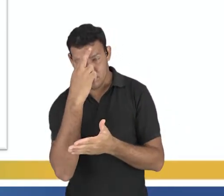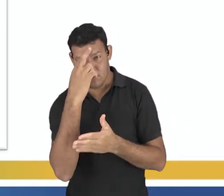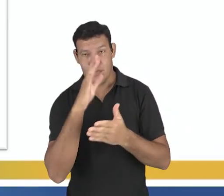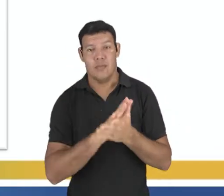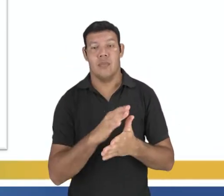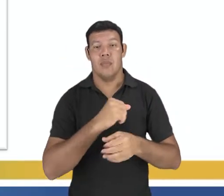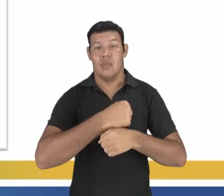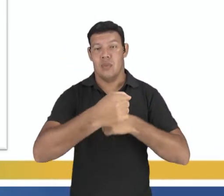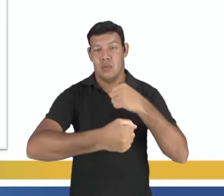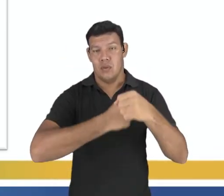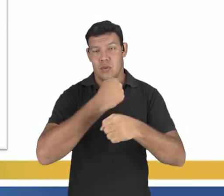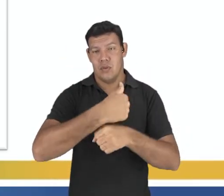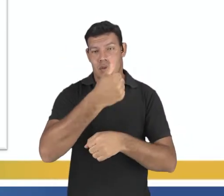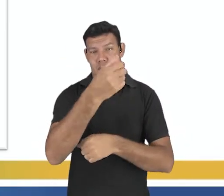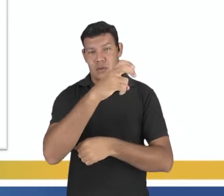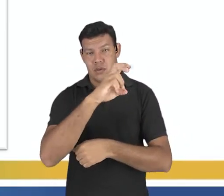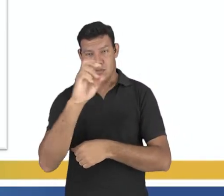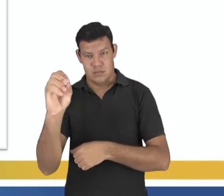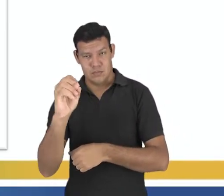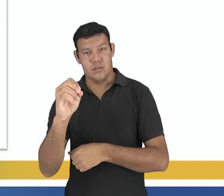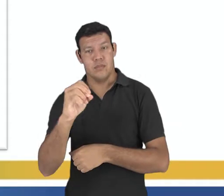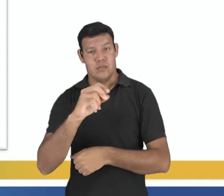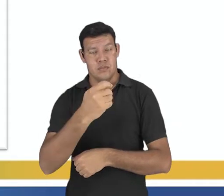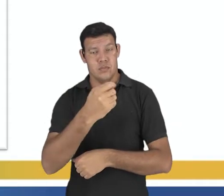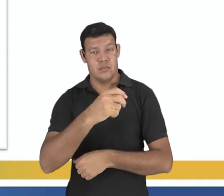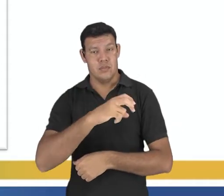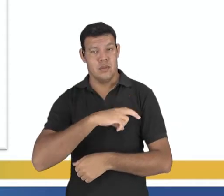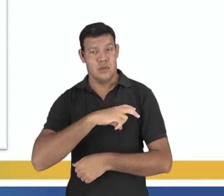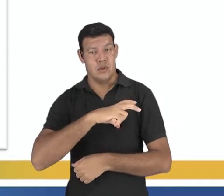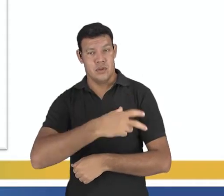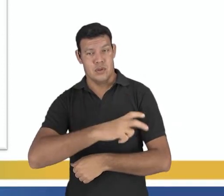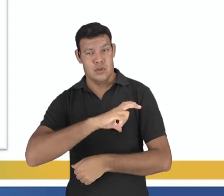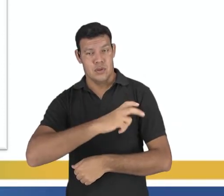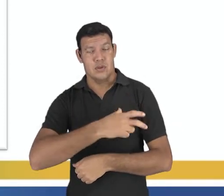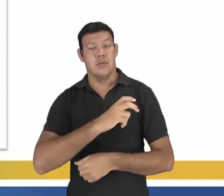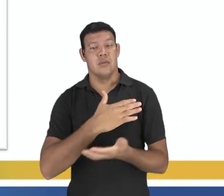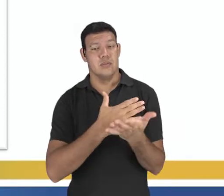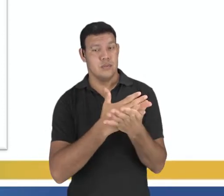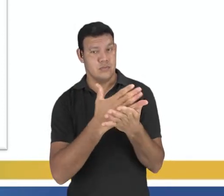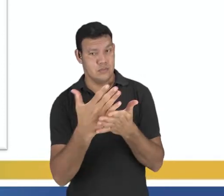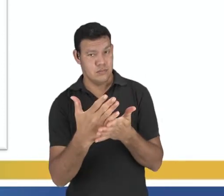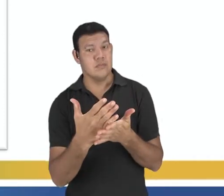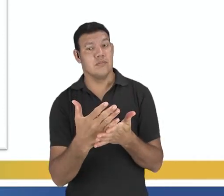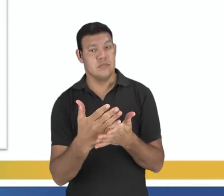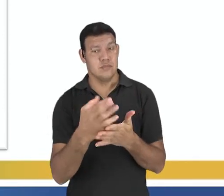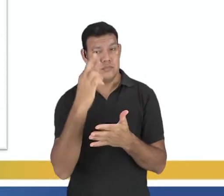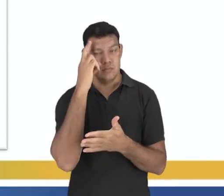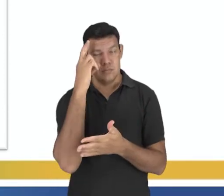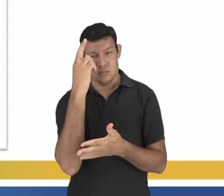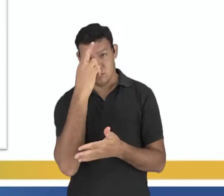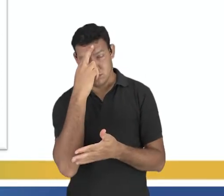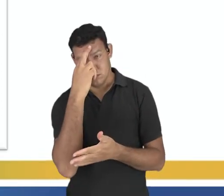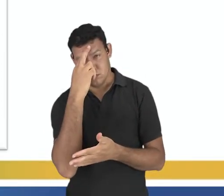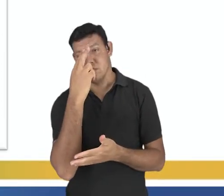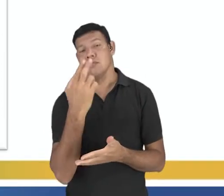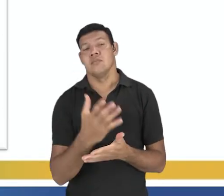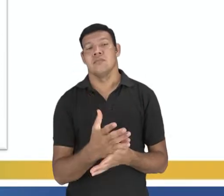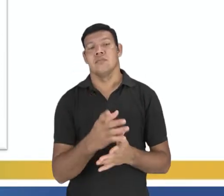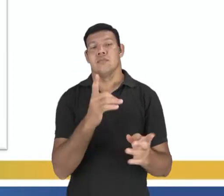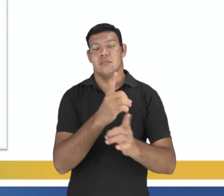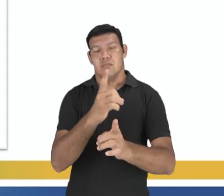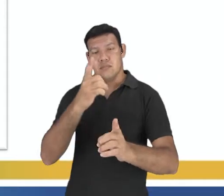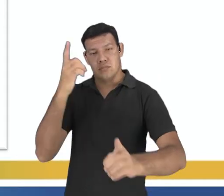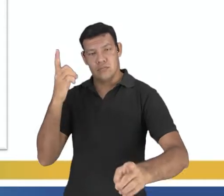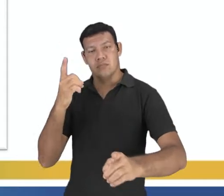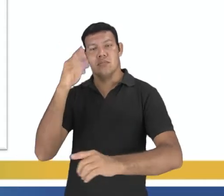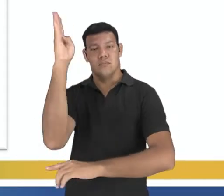Em 1500, com os portugueses, que deu início a toda a nossa história, certo? O descobrimento